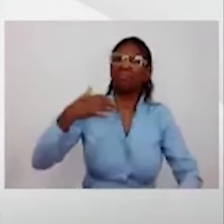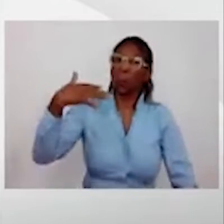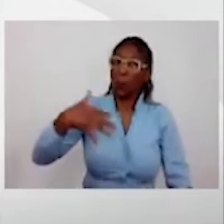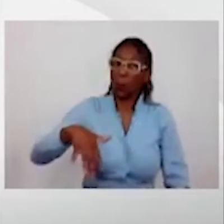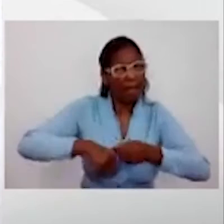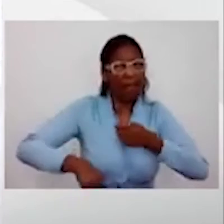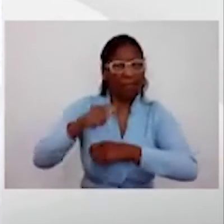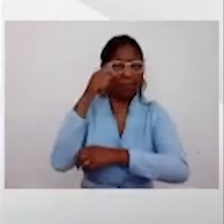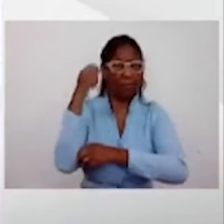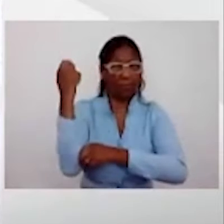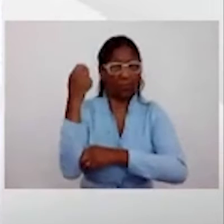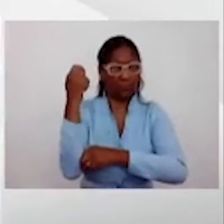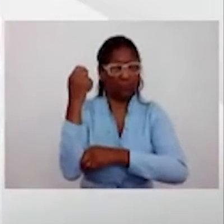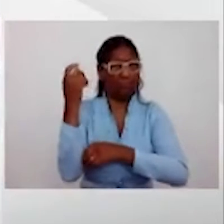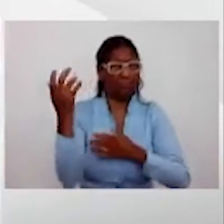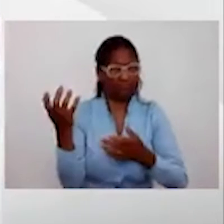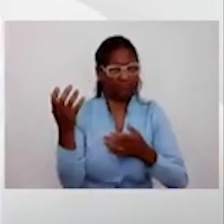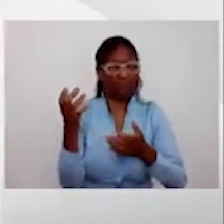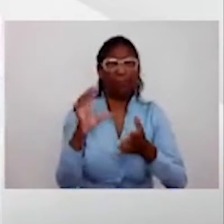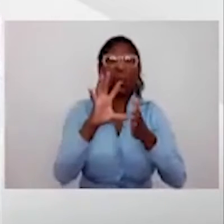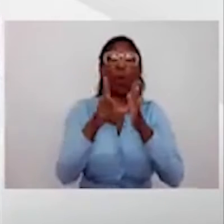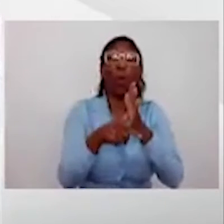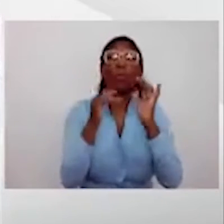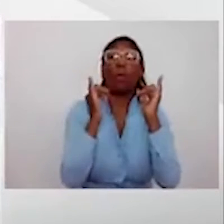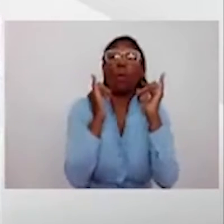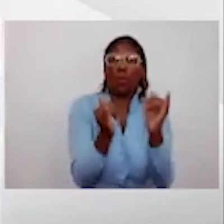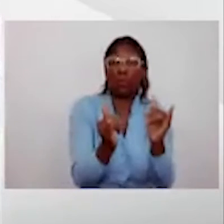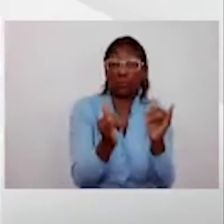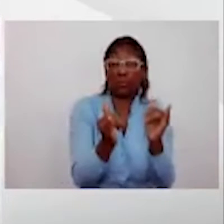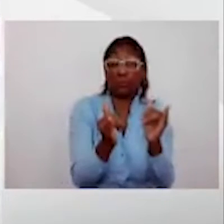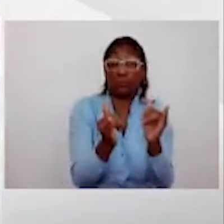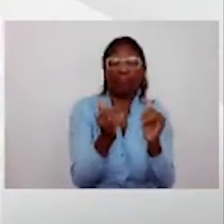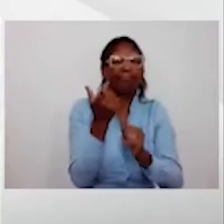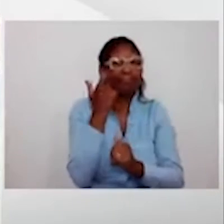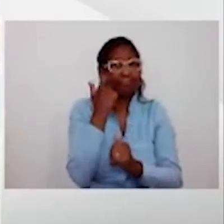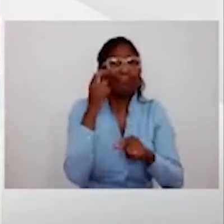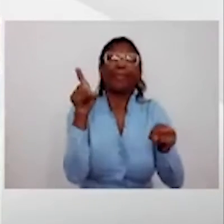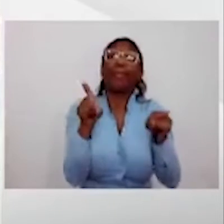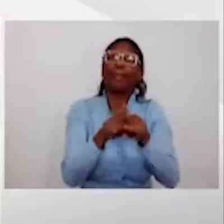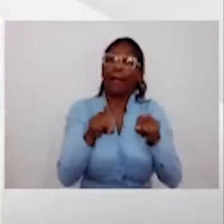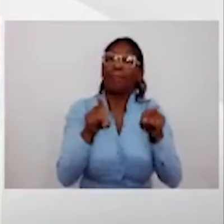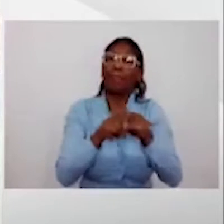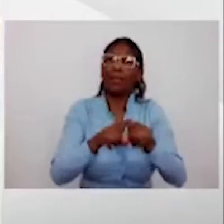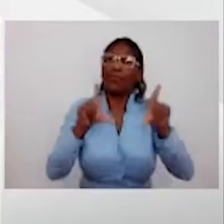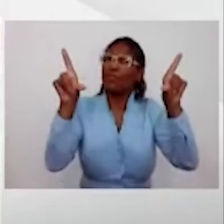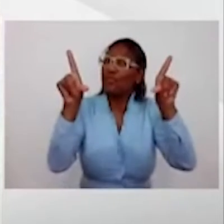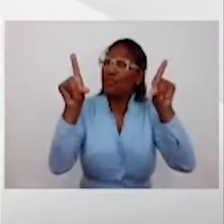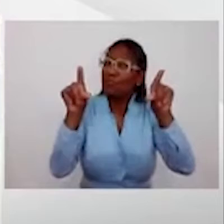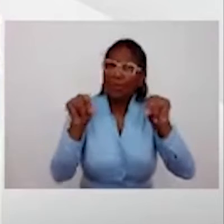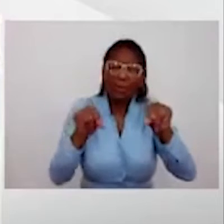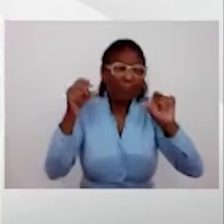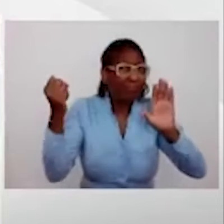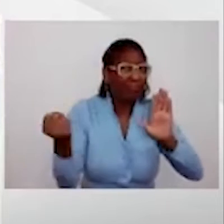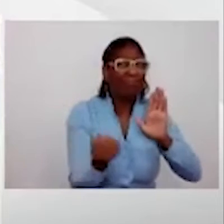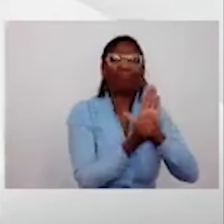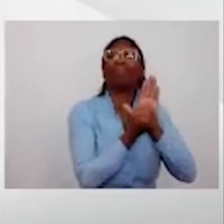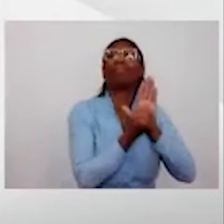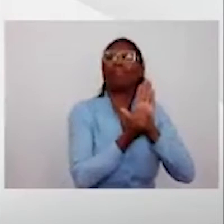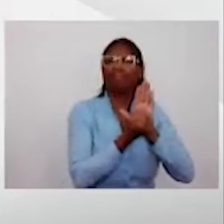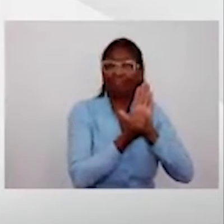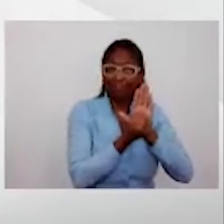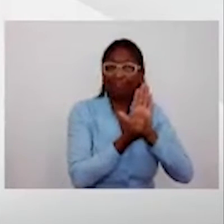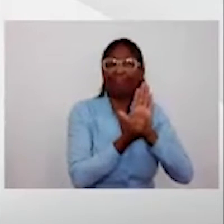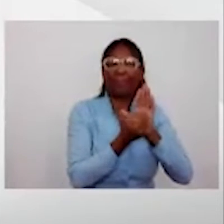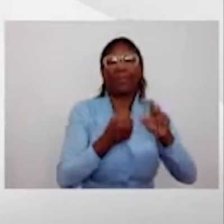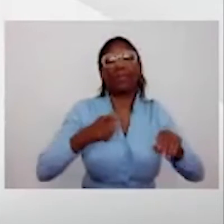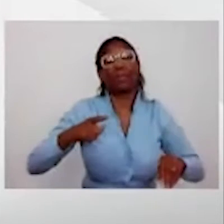ser muito destacado. Roubo a transporte coletivo, também o menor total da série histórica no Rio Grande do Sul.